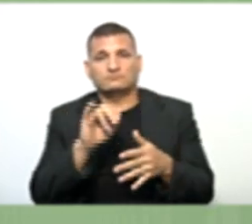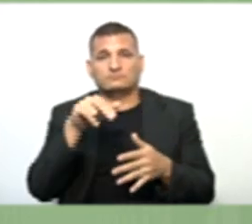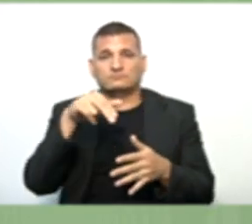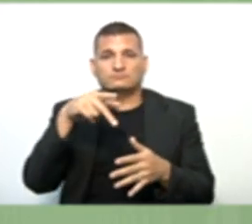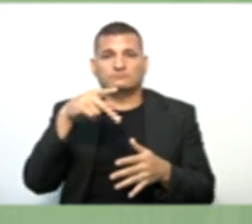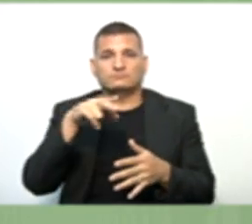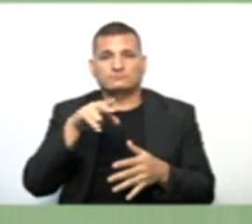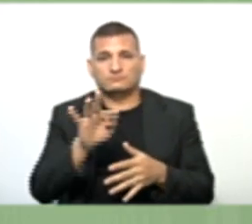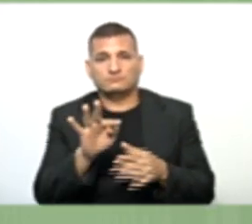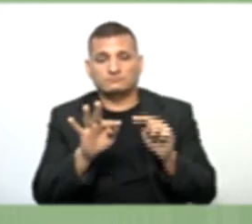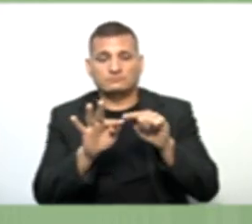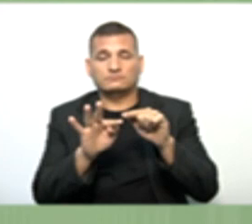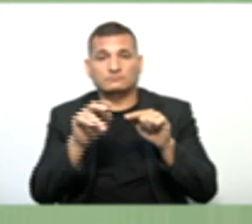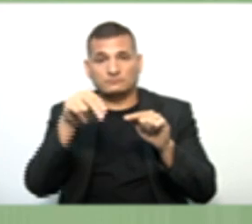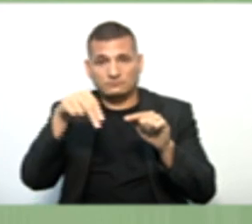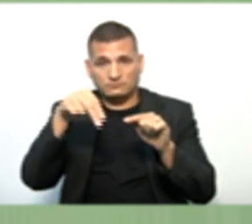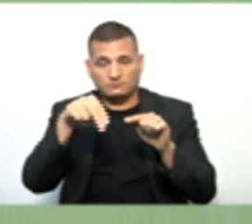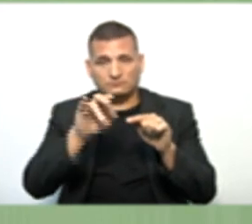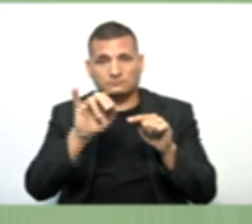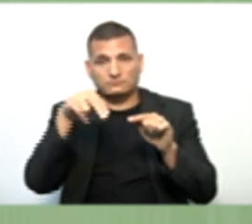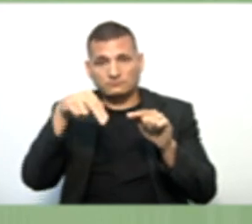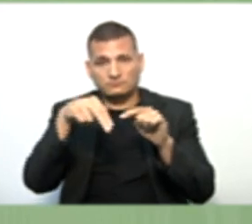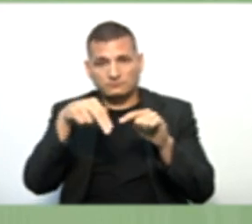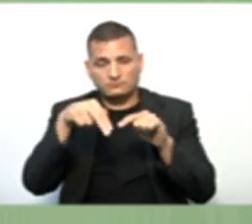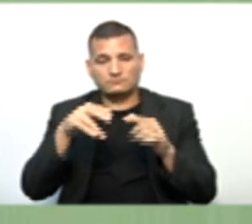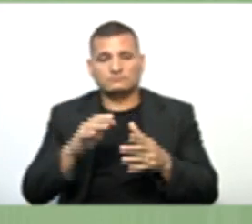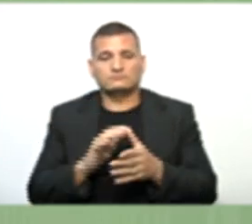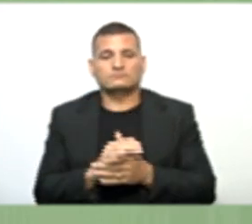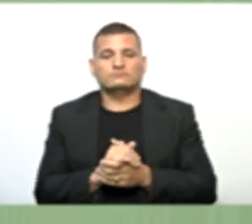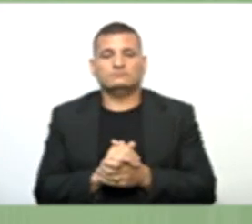minúsculas e com N. Digite um número.